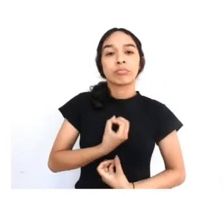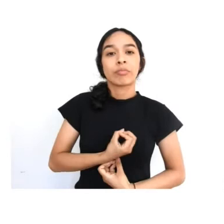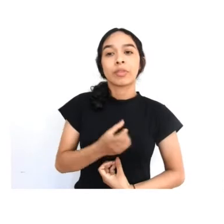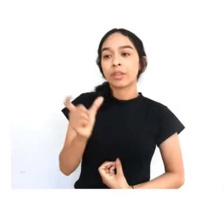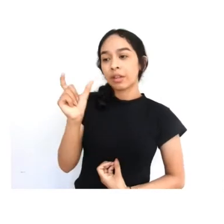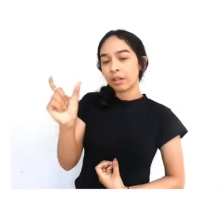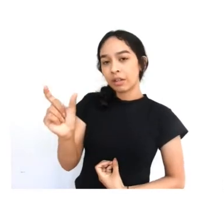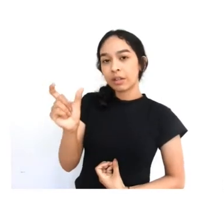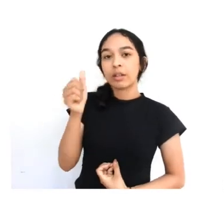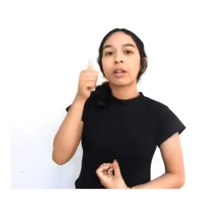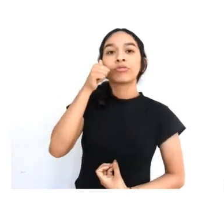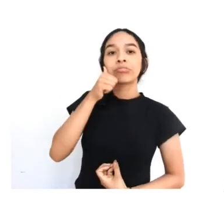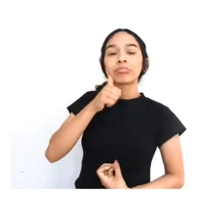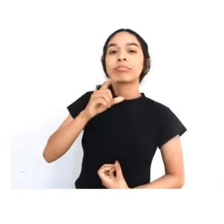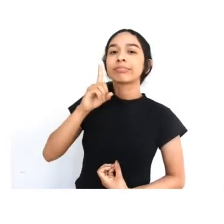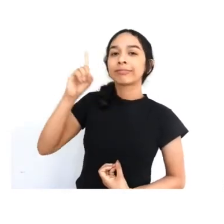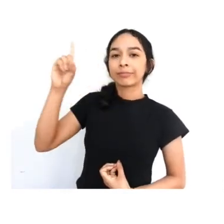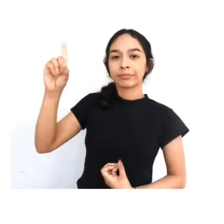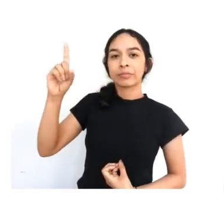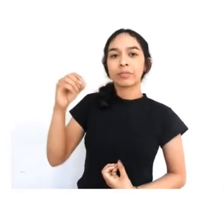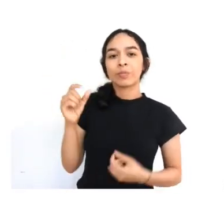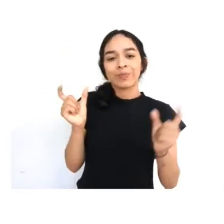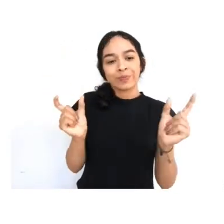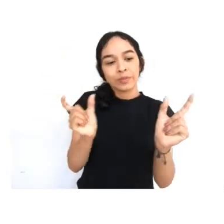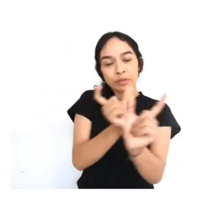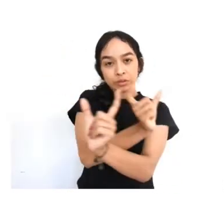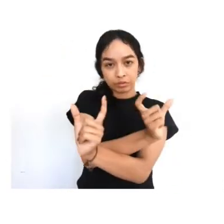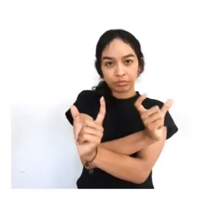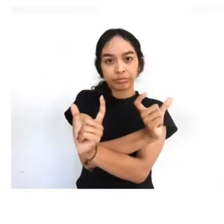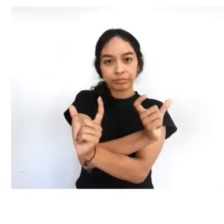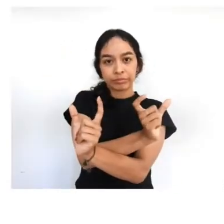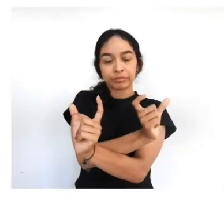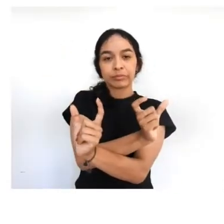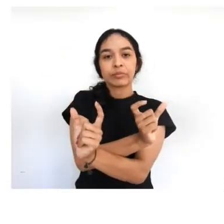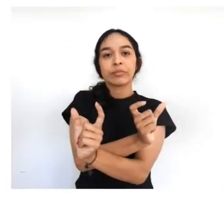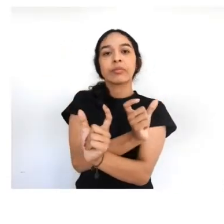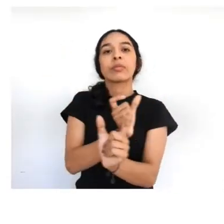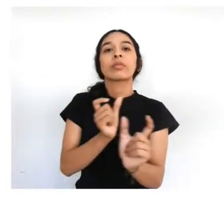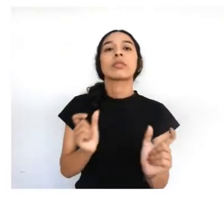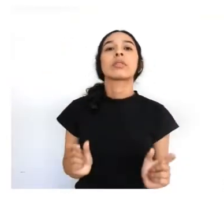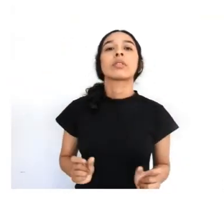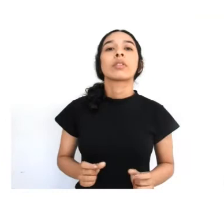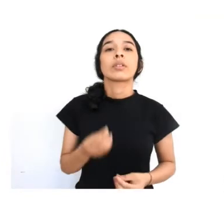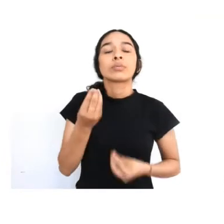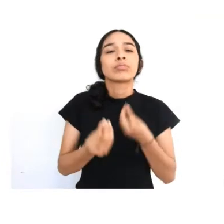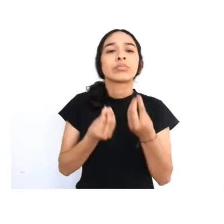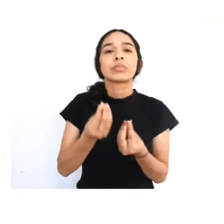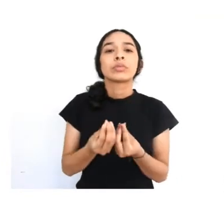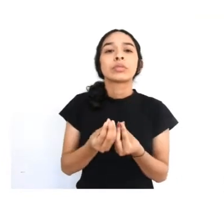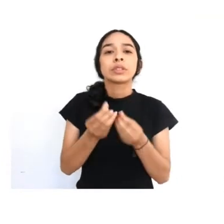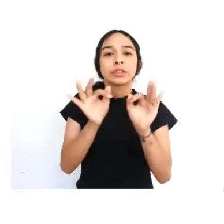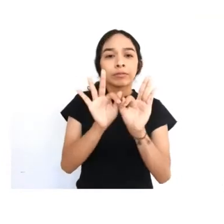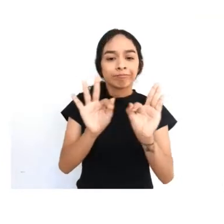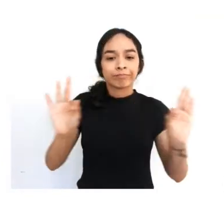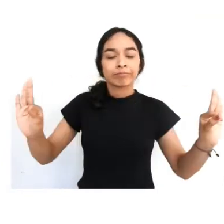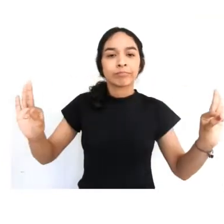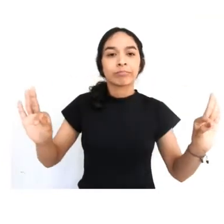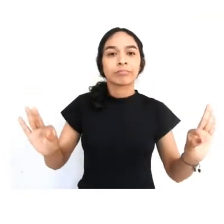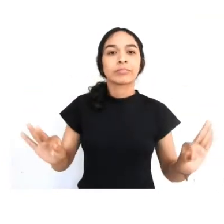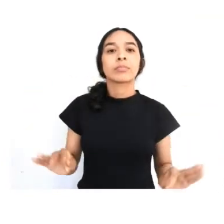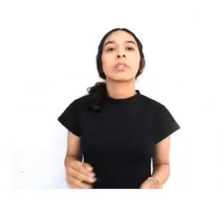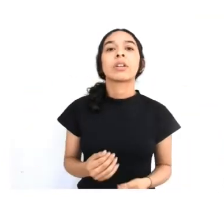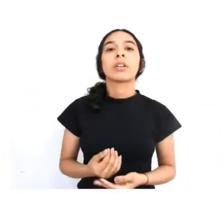que está aqui e colocar no final da frase, e pegar a ninfa e colocar